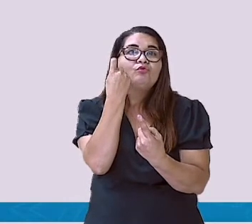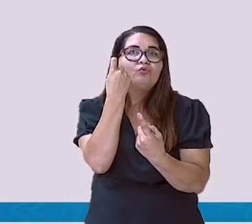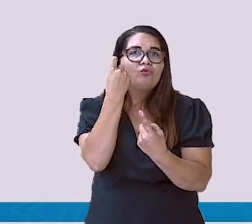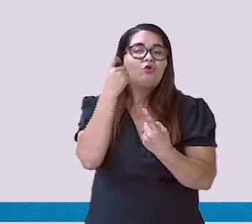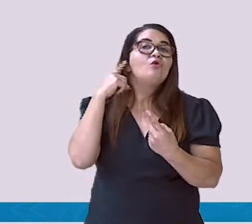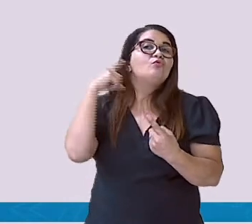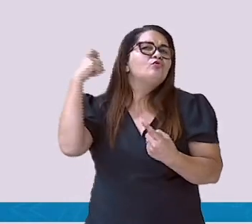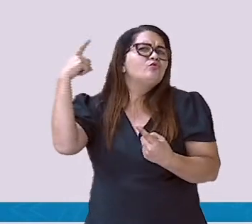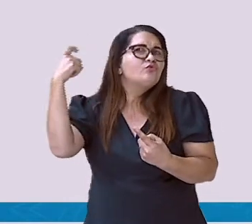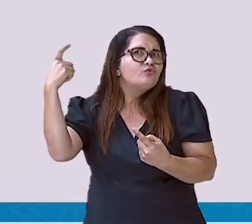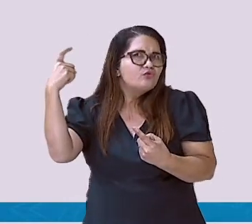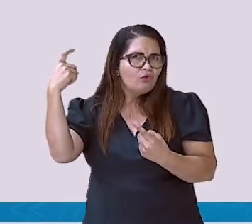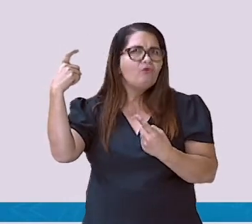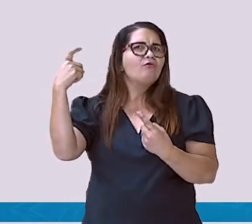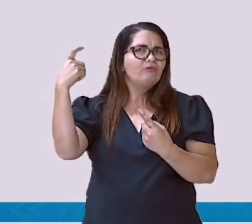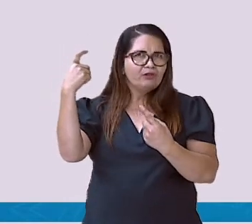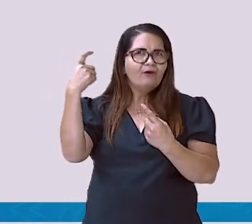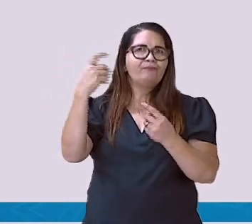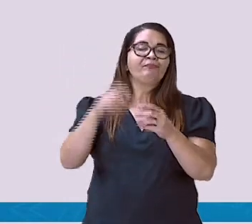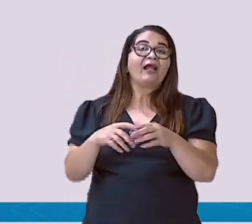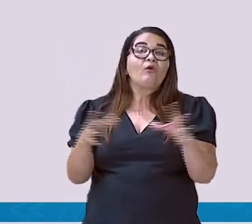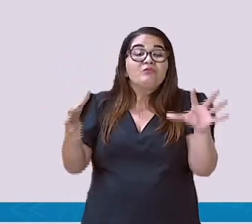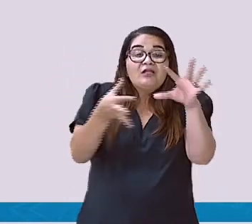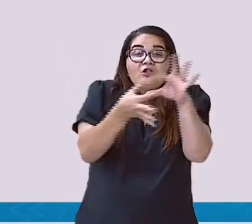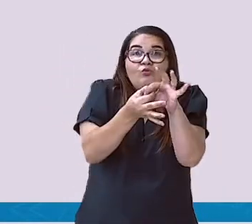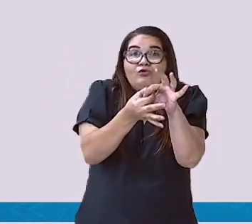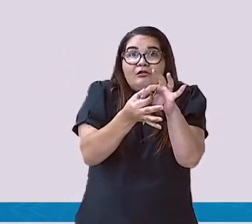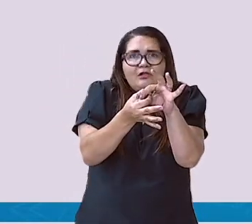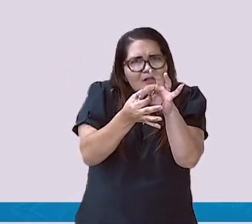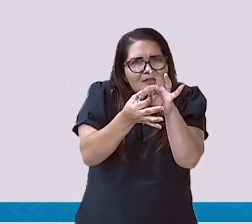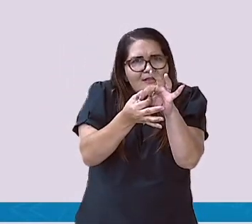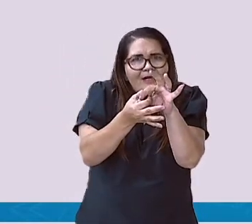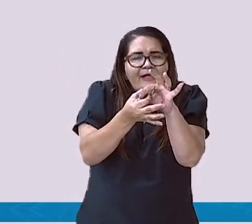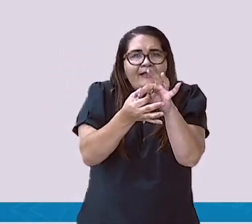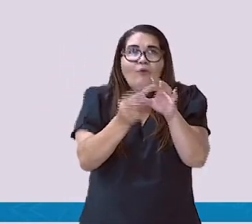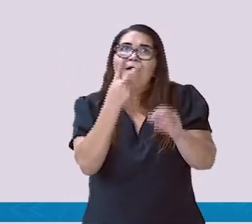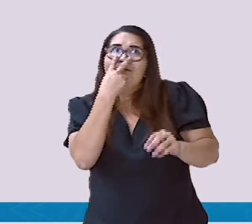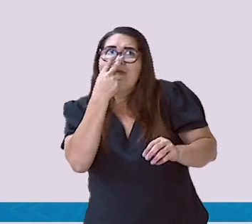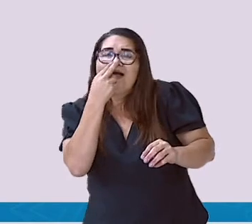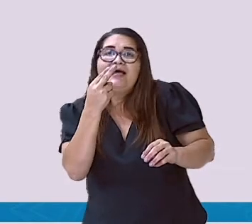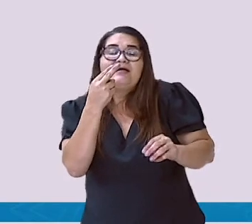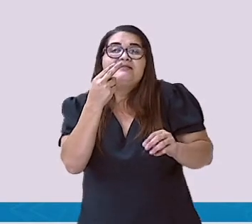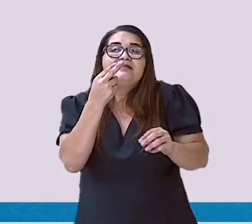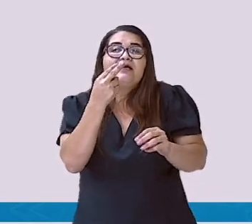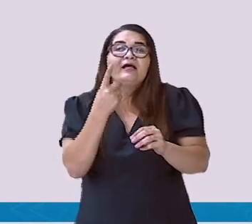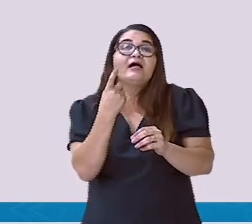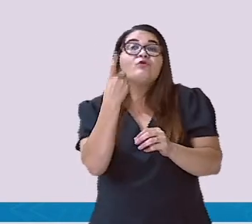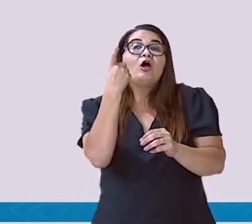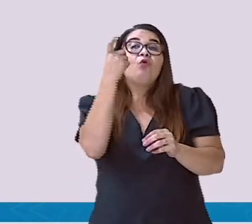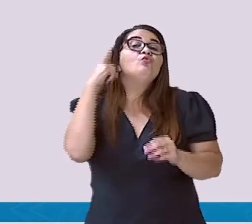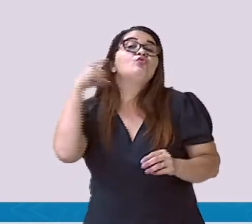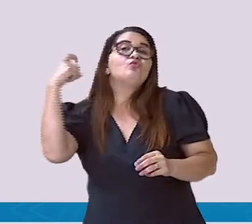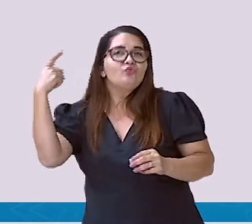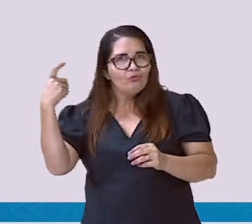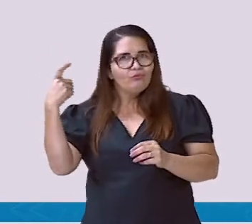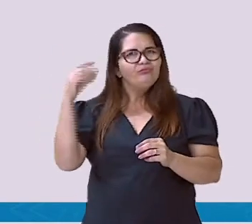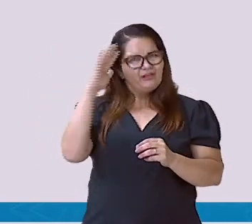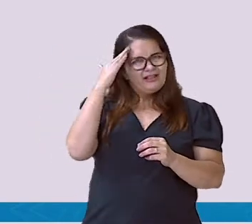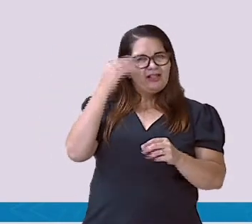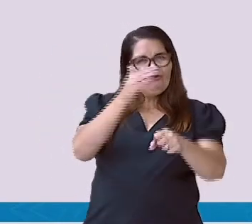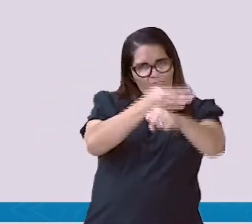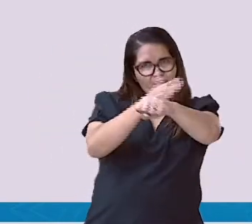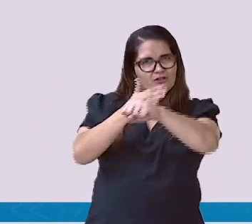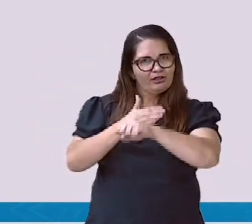única junção sonora. Então, elas são contadas como apenas um fonema. Vamos ver na prática? Olha